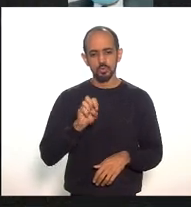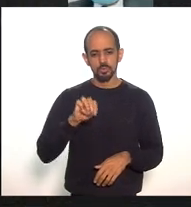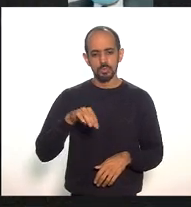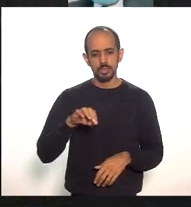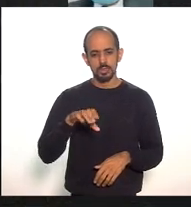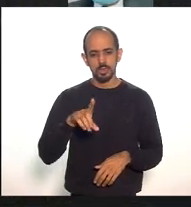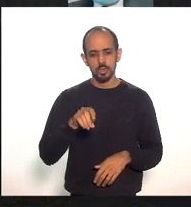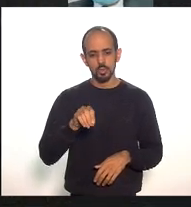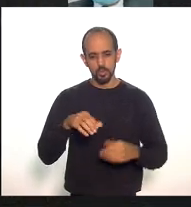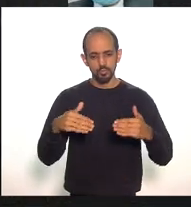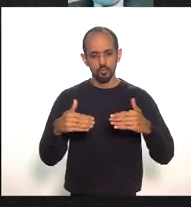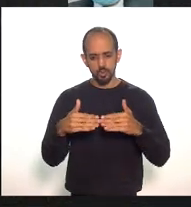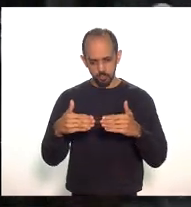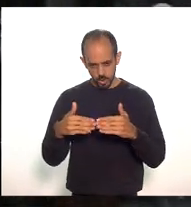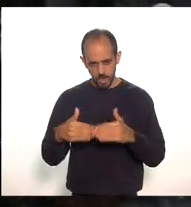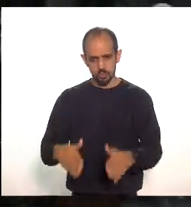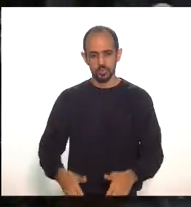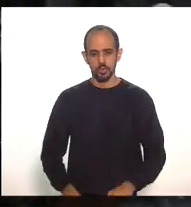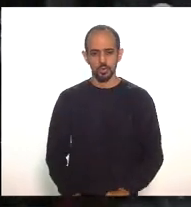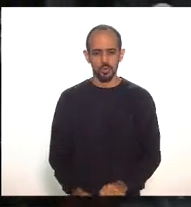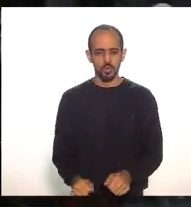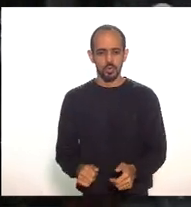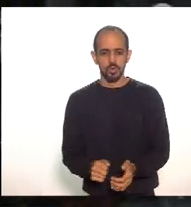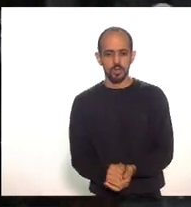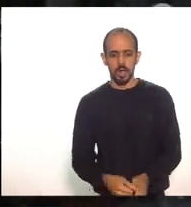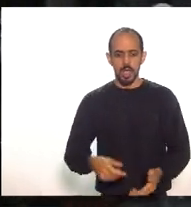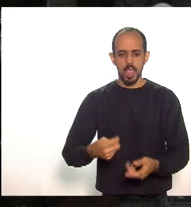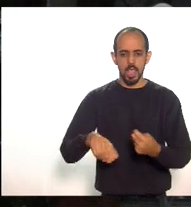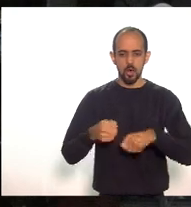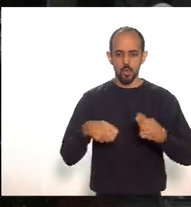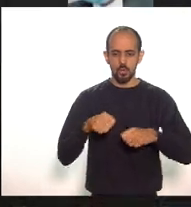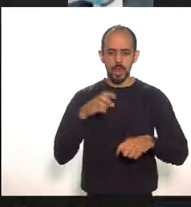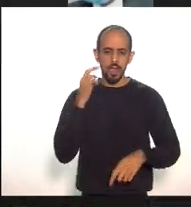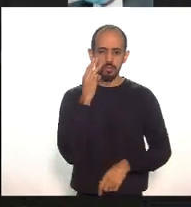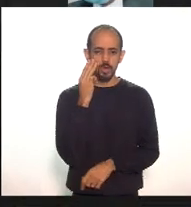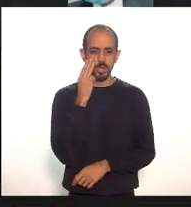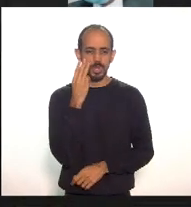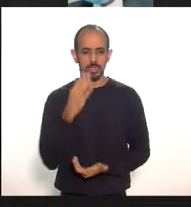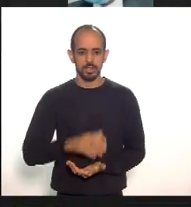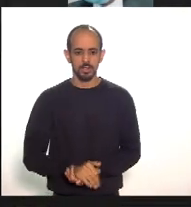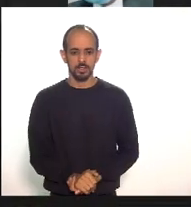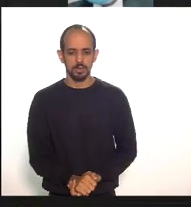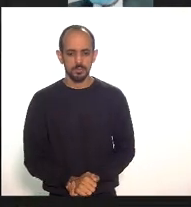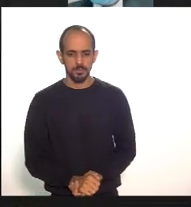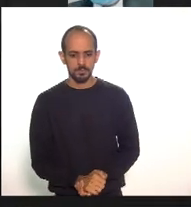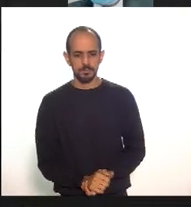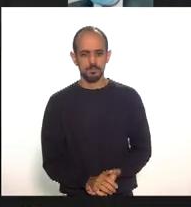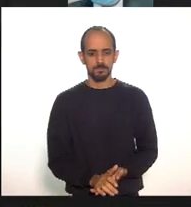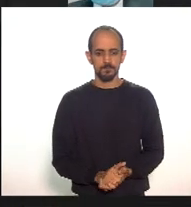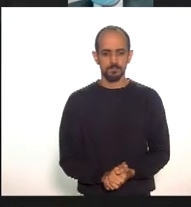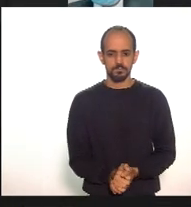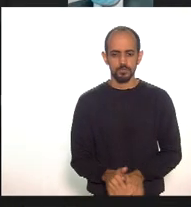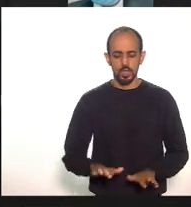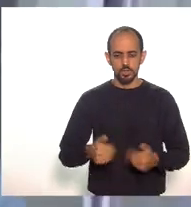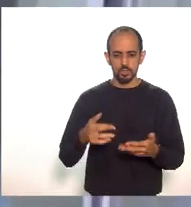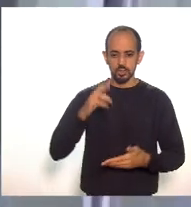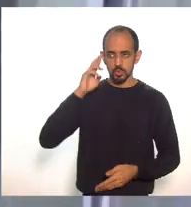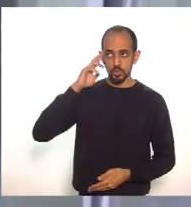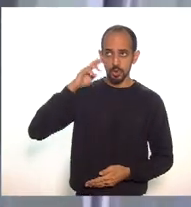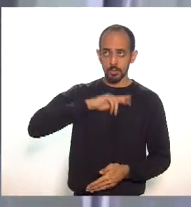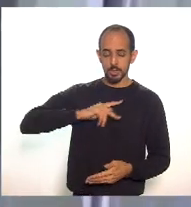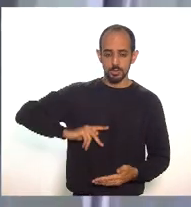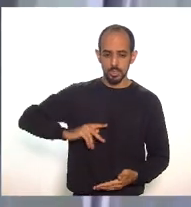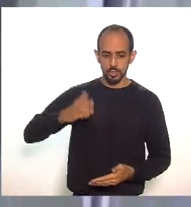o presidente pela comissão de Economia Deputado waldeck Carneiro o presidente